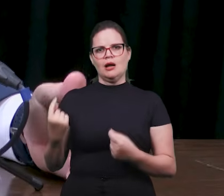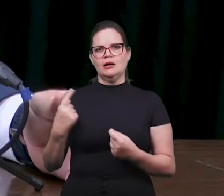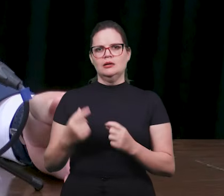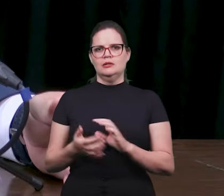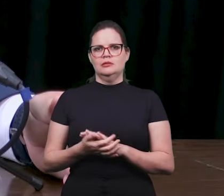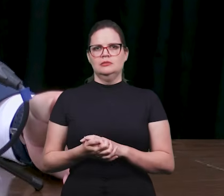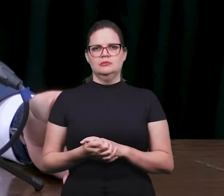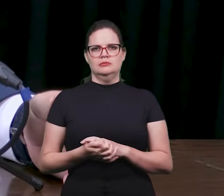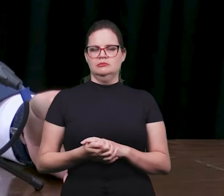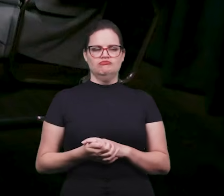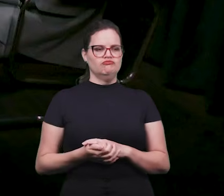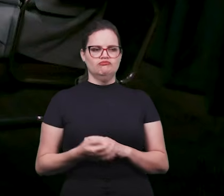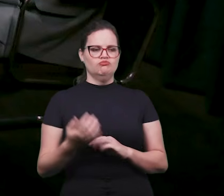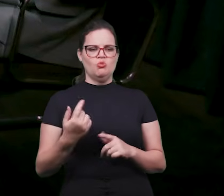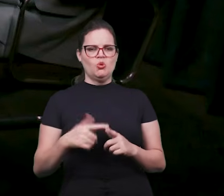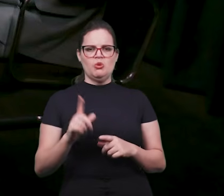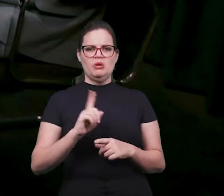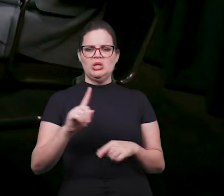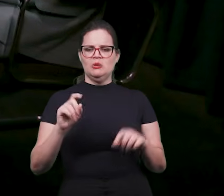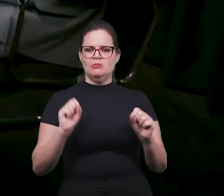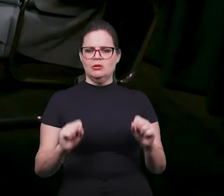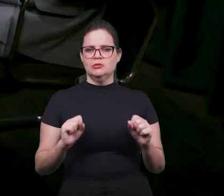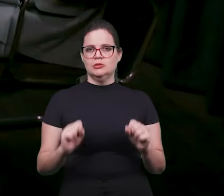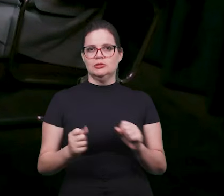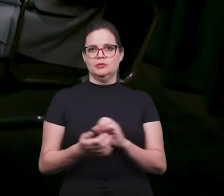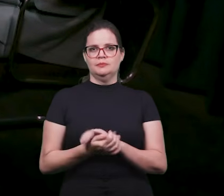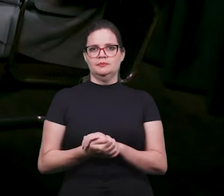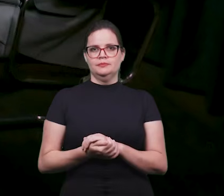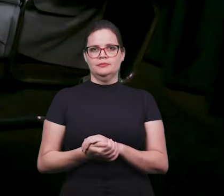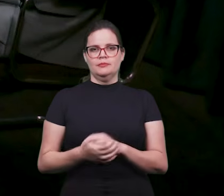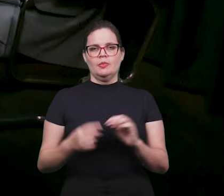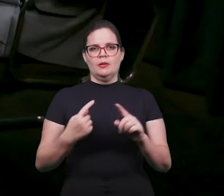poder fazer isso? Não há nenhum problema desde que não